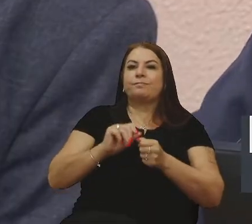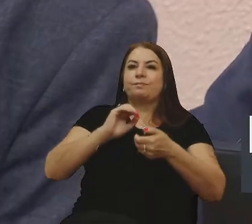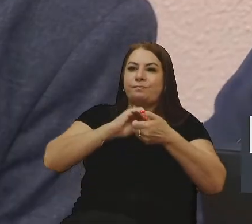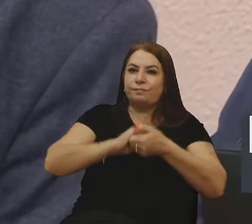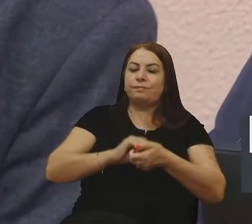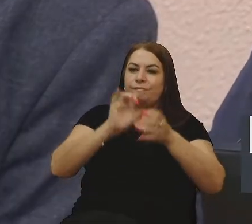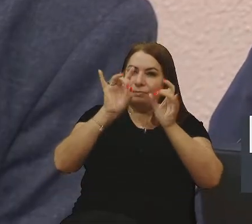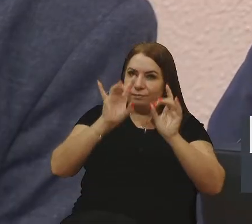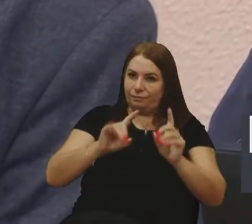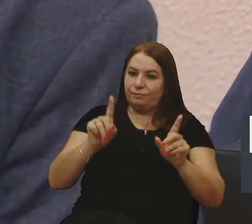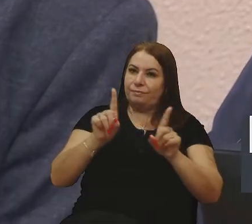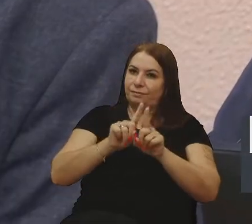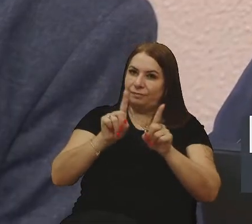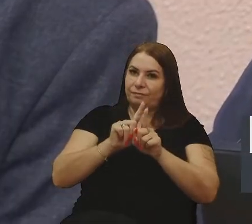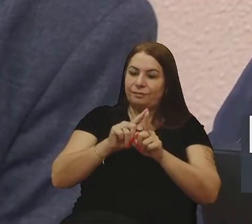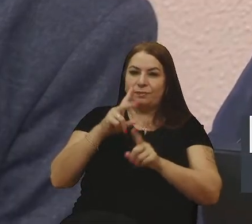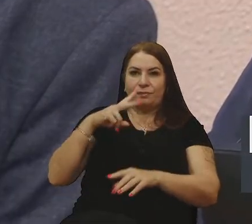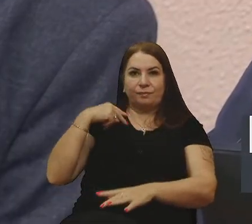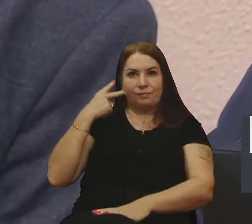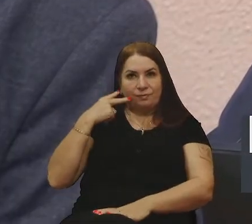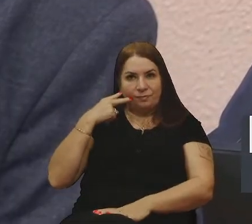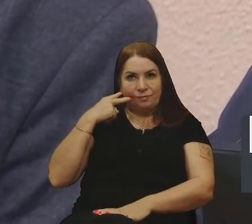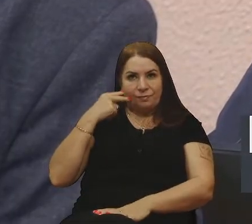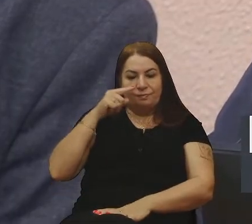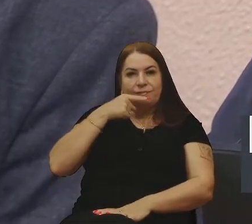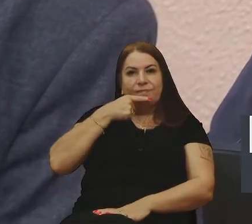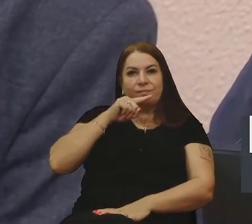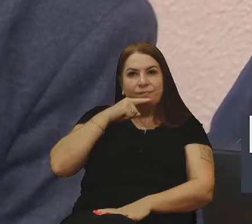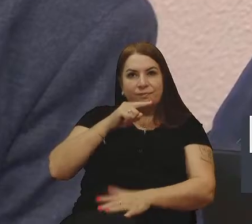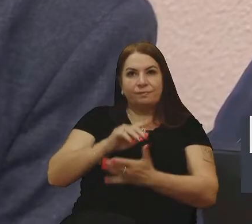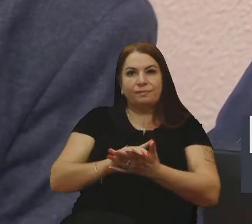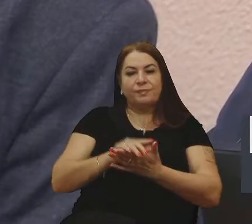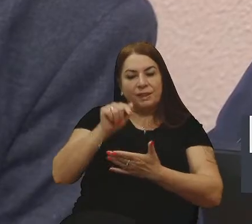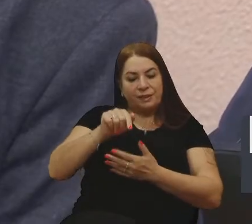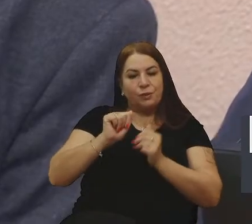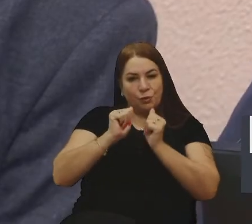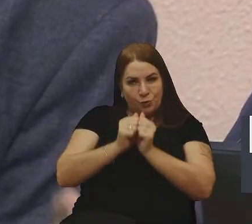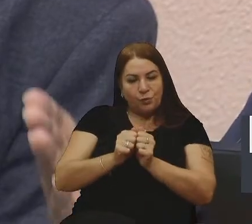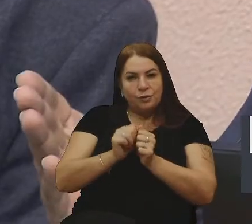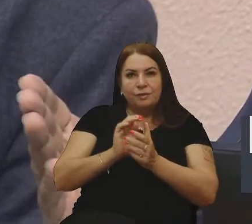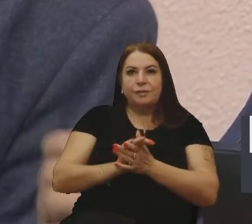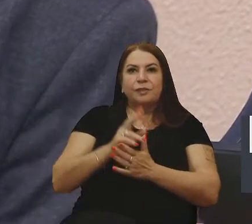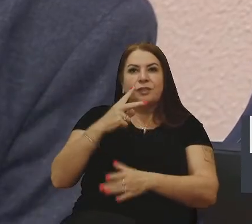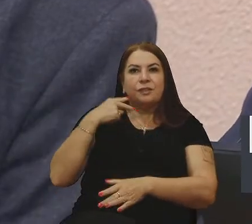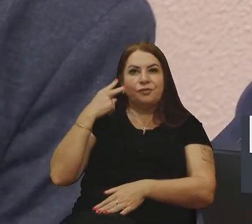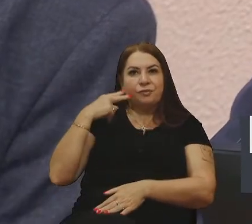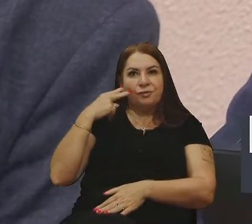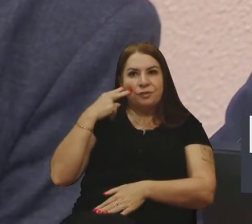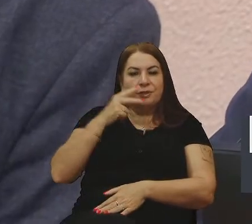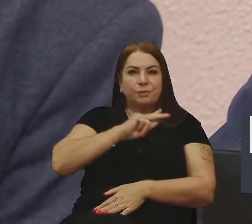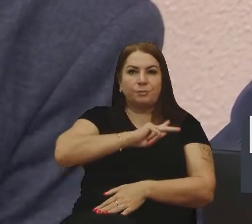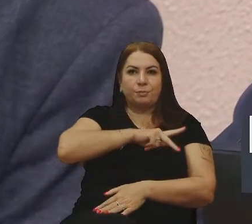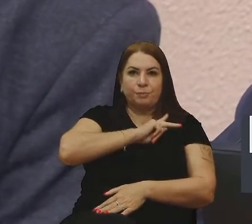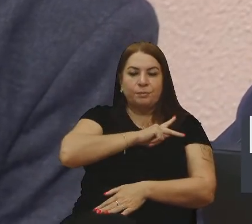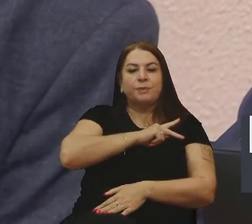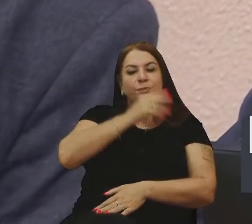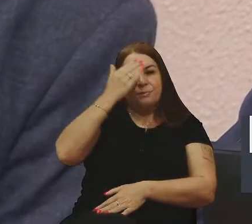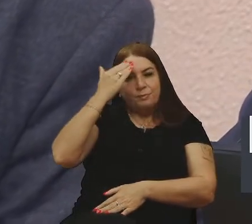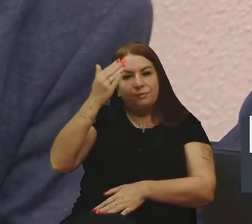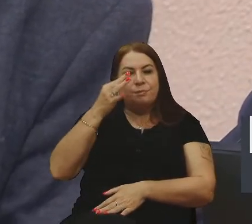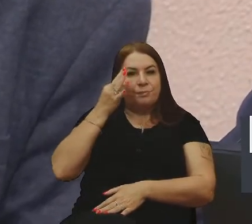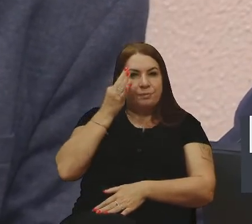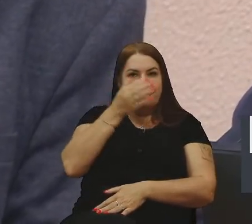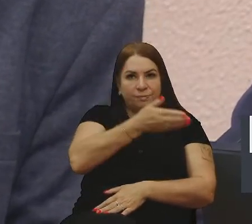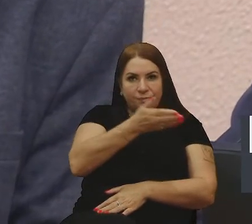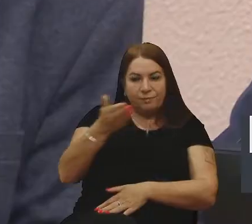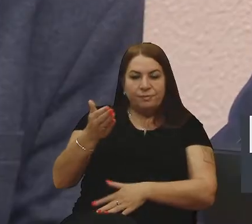muito especial também aos vereadores Caleb Garbim, que está aqui conosco, o vereador Pedro Rodrigues, muito obrigado pela presença